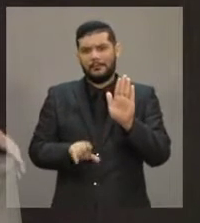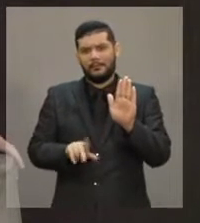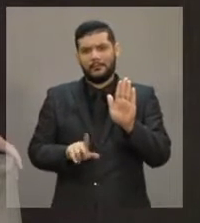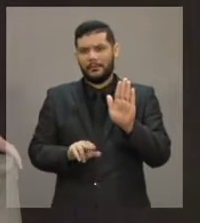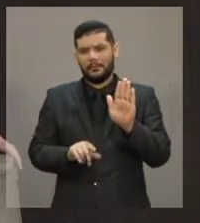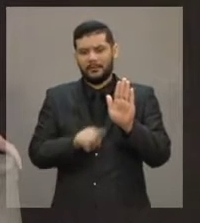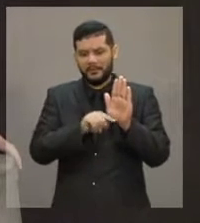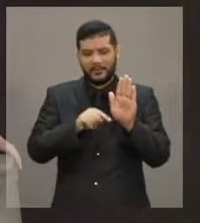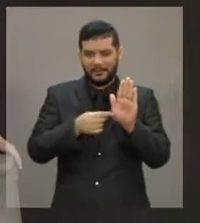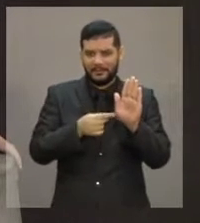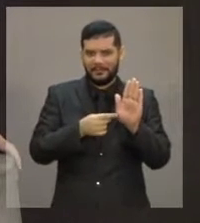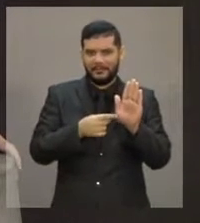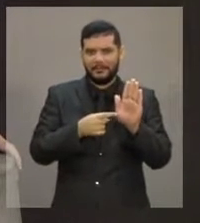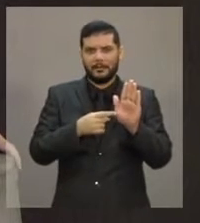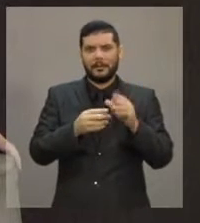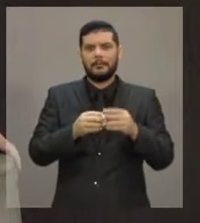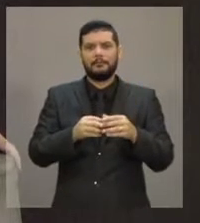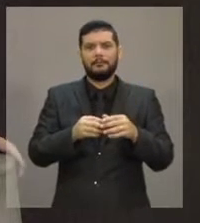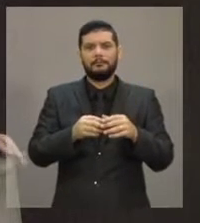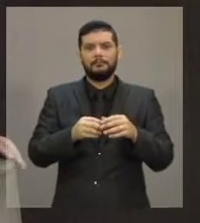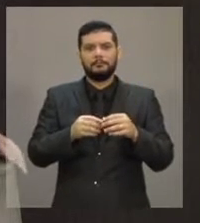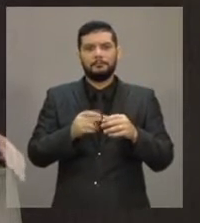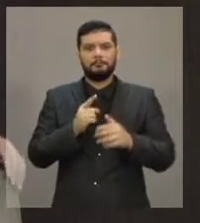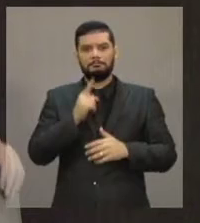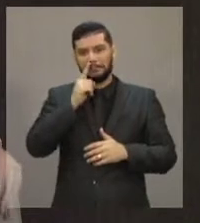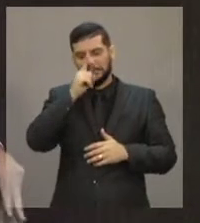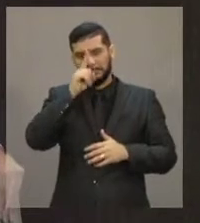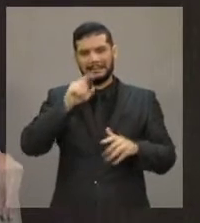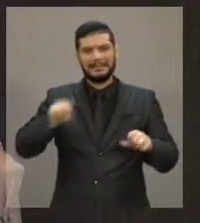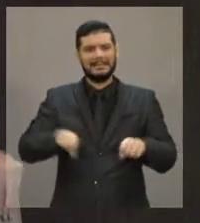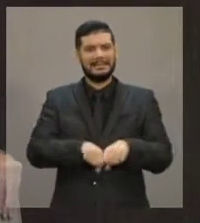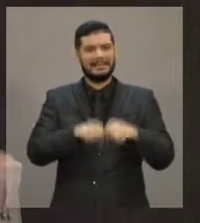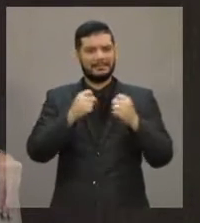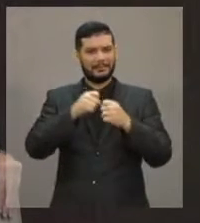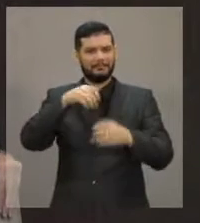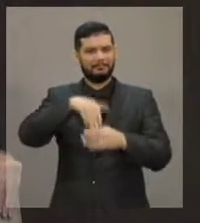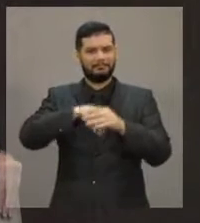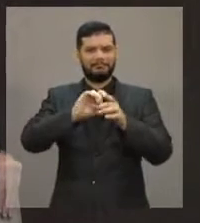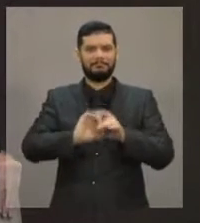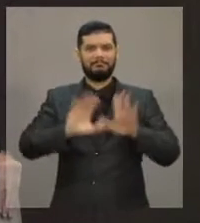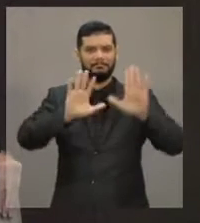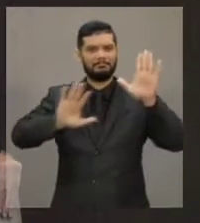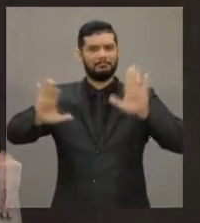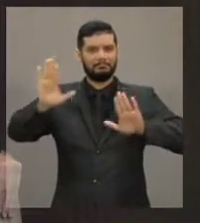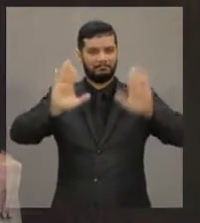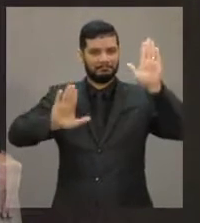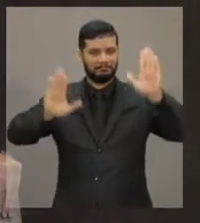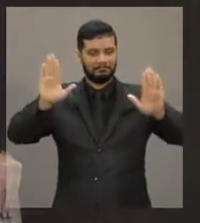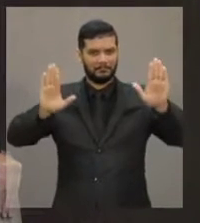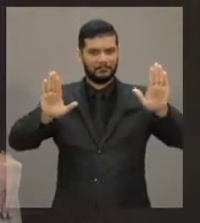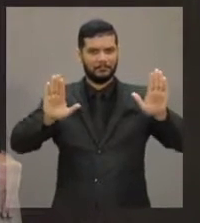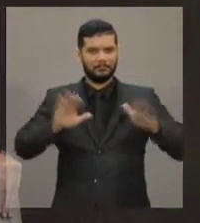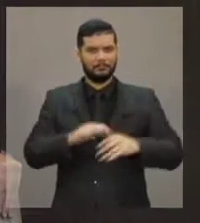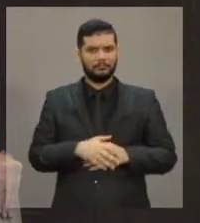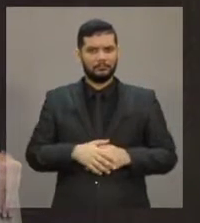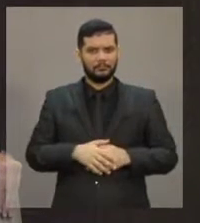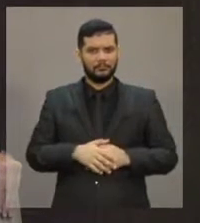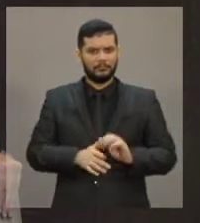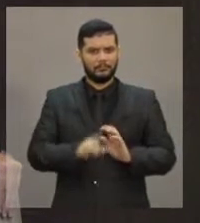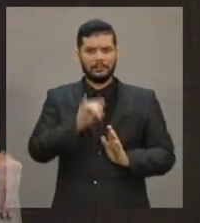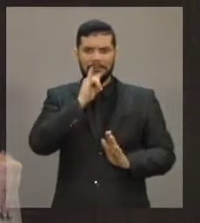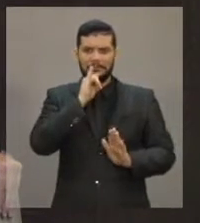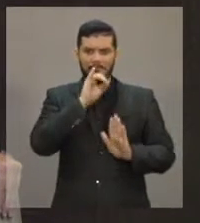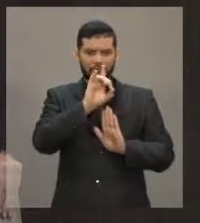ameaçam a democracia ou a sociedade brasileira. Não são os direitos das pessoas LGBT, por